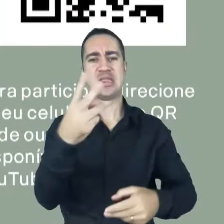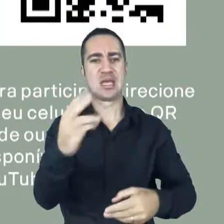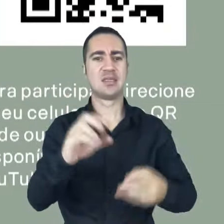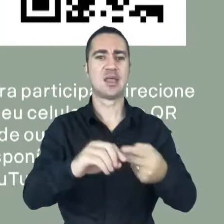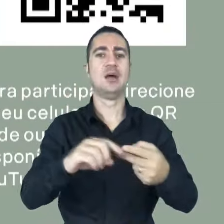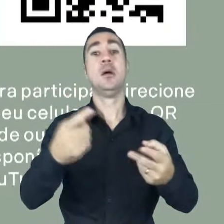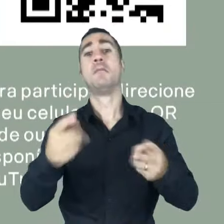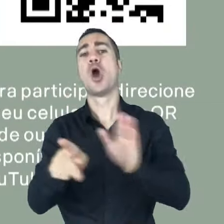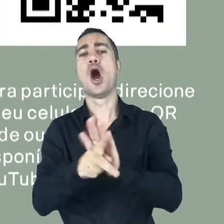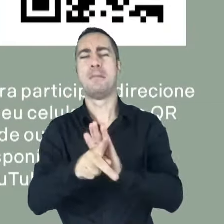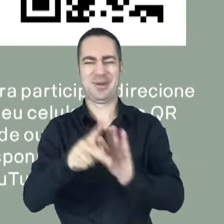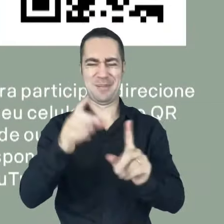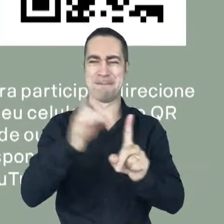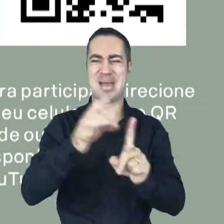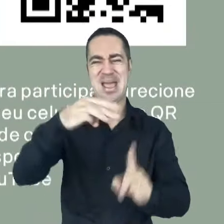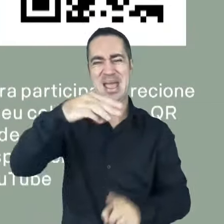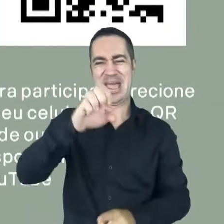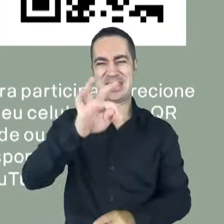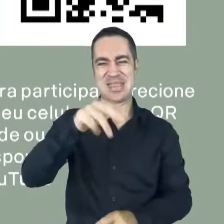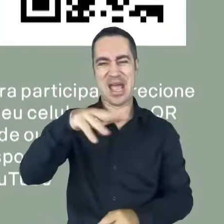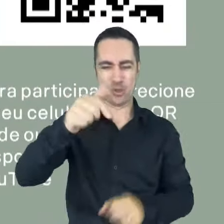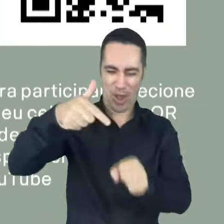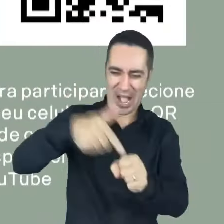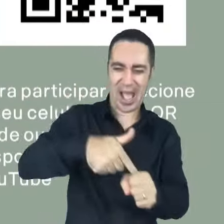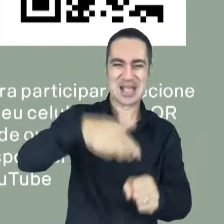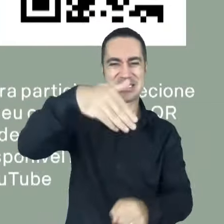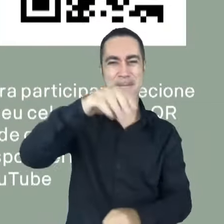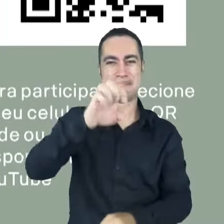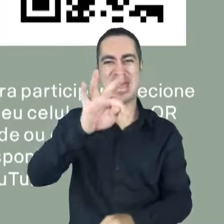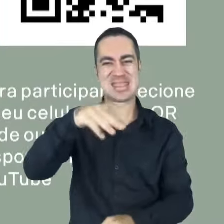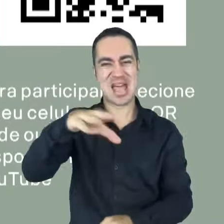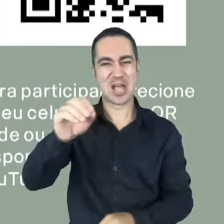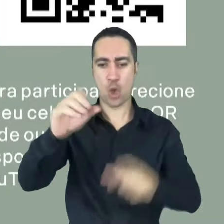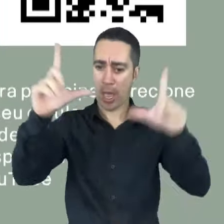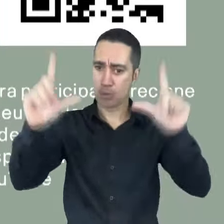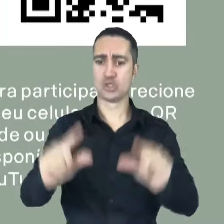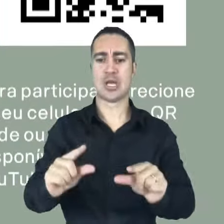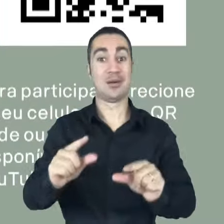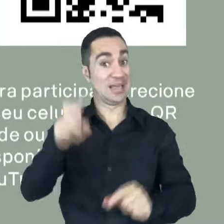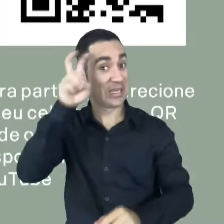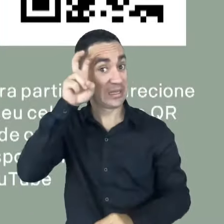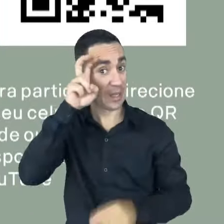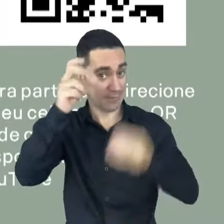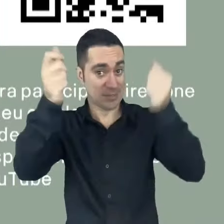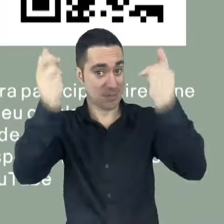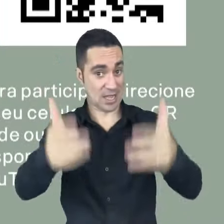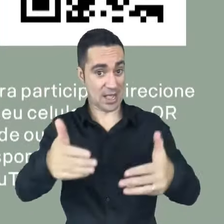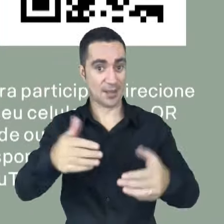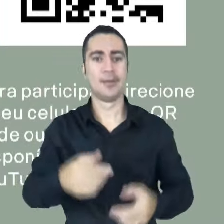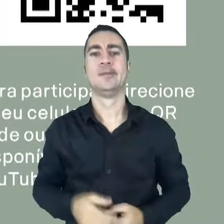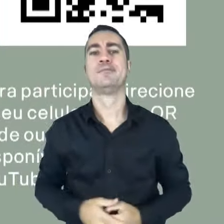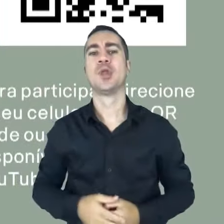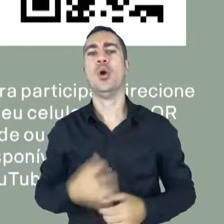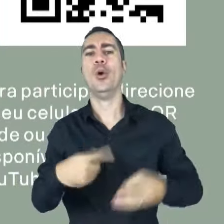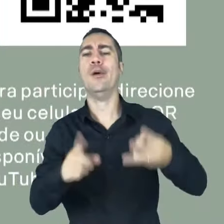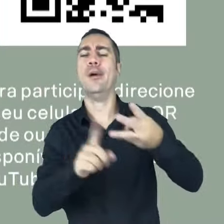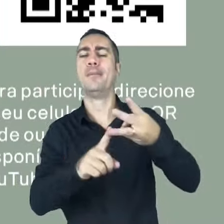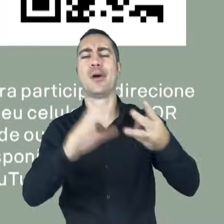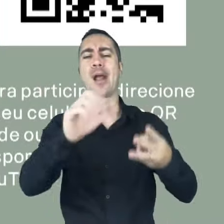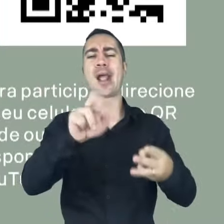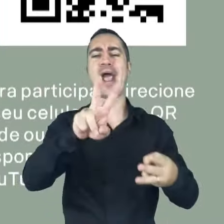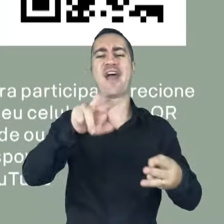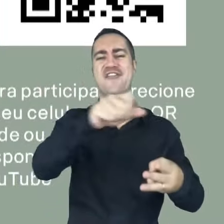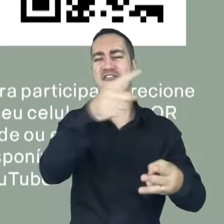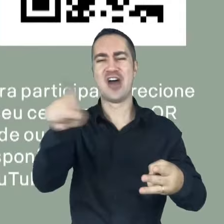gente vai falar muito na quinta-feira aqui no Sustainable Talk sobre esse tema, tá? Eliminação de carvão até 2030 em